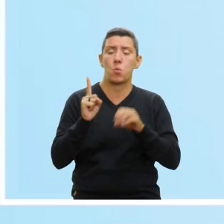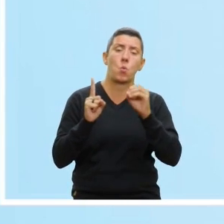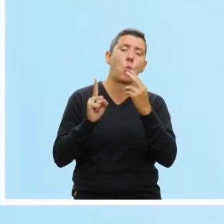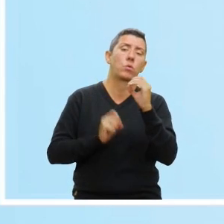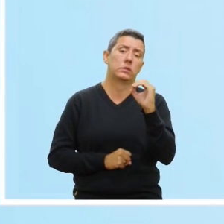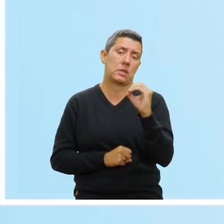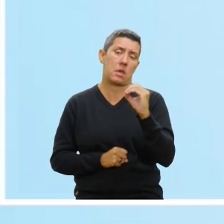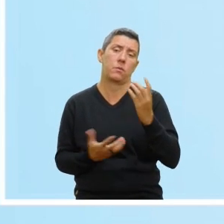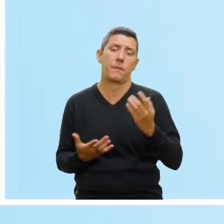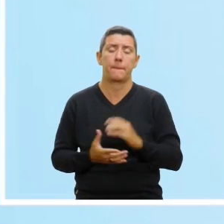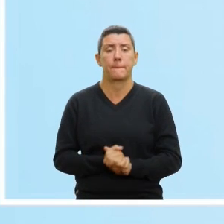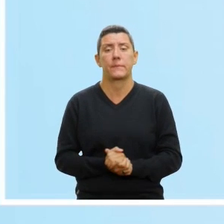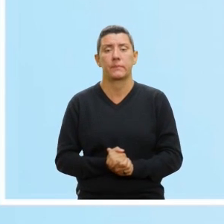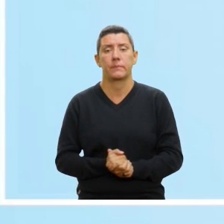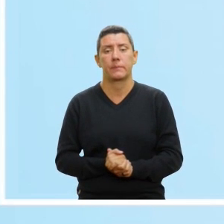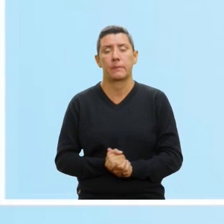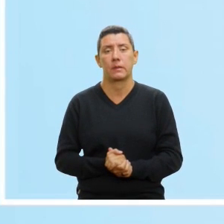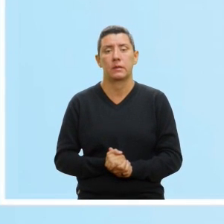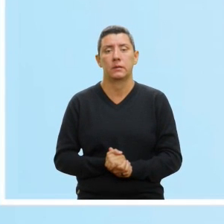Né?